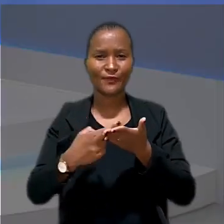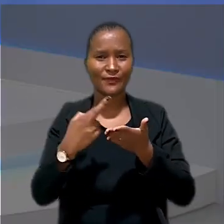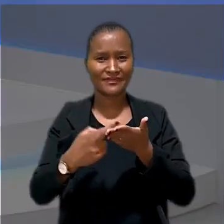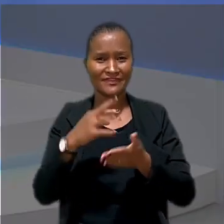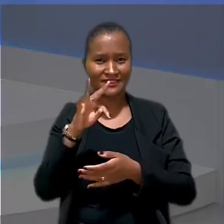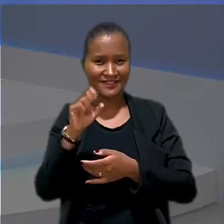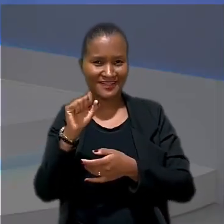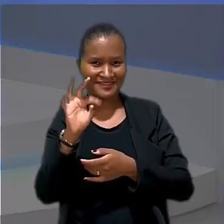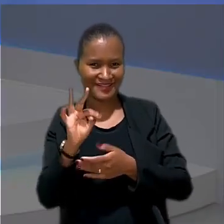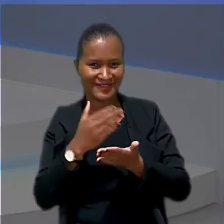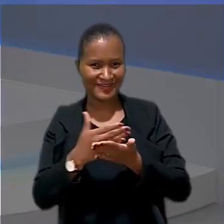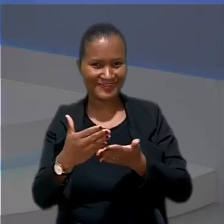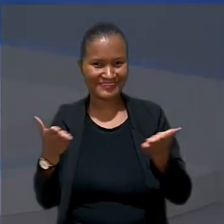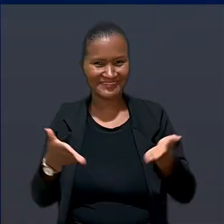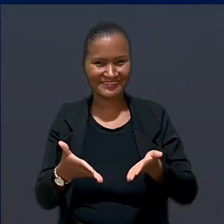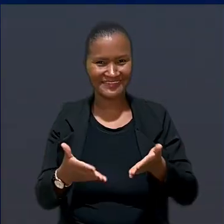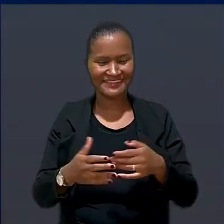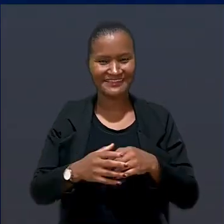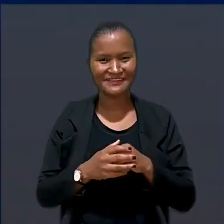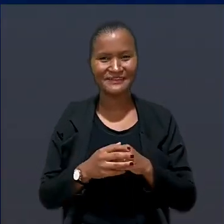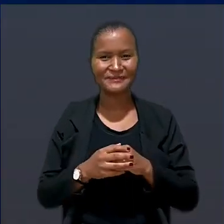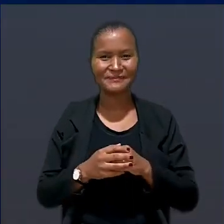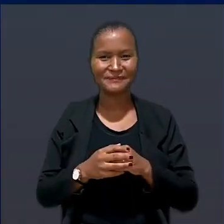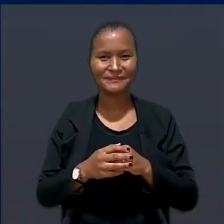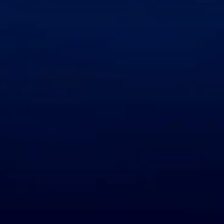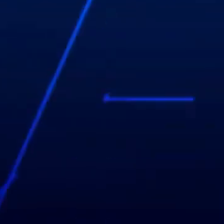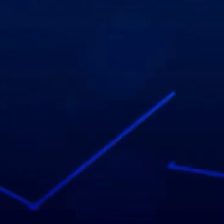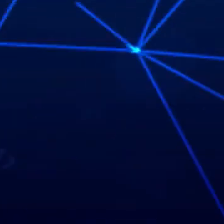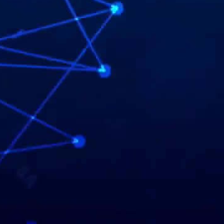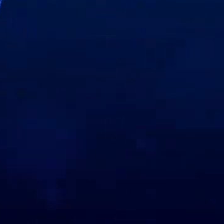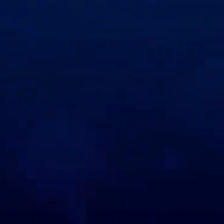O Revista TST está no ar.